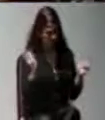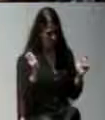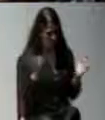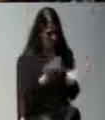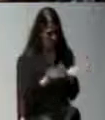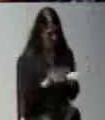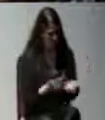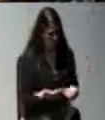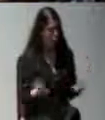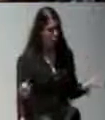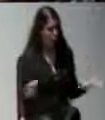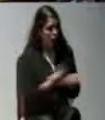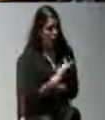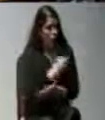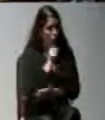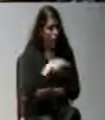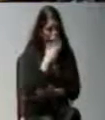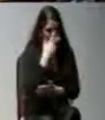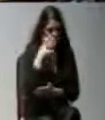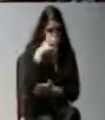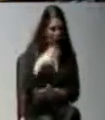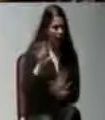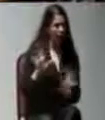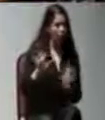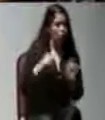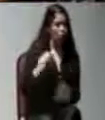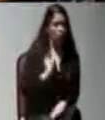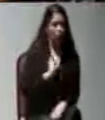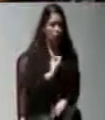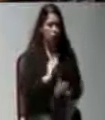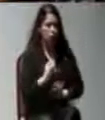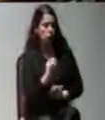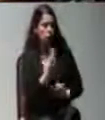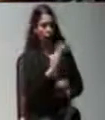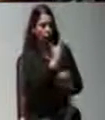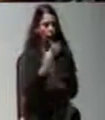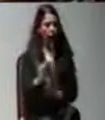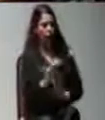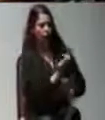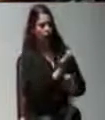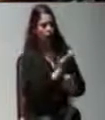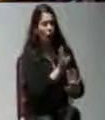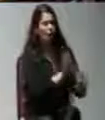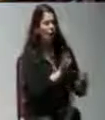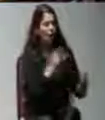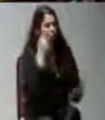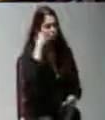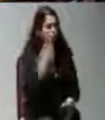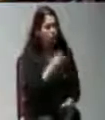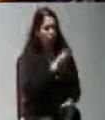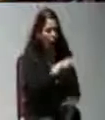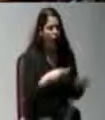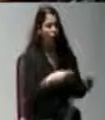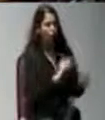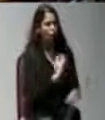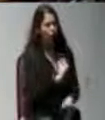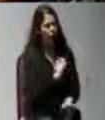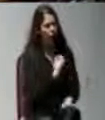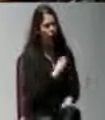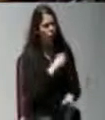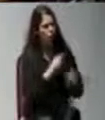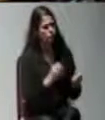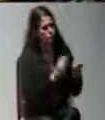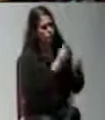consideradas como ameaça à vida humana como a conhecemos, e não como populações vivas que necessitam da proteção contra a